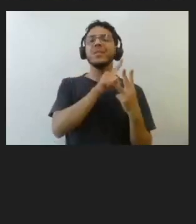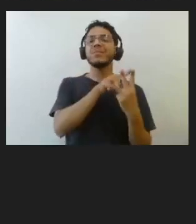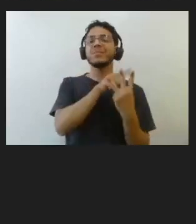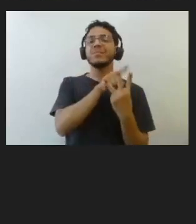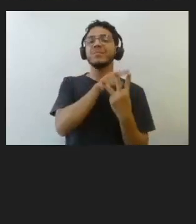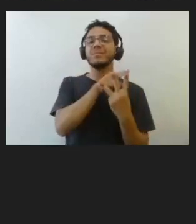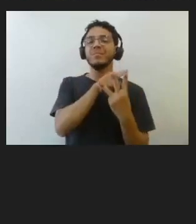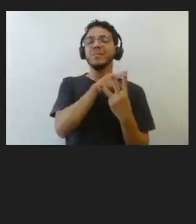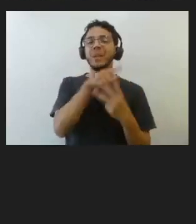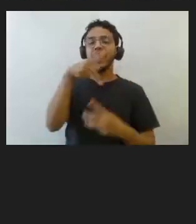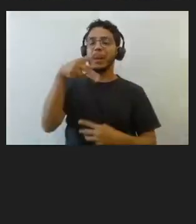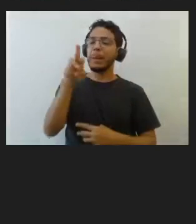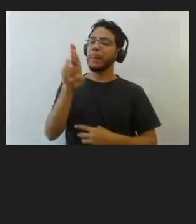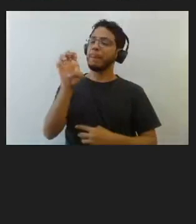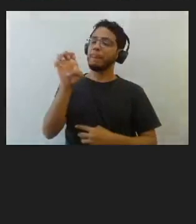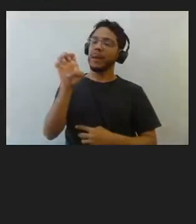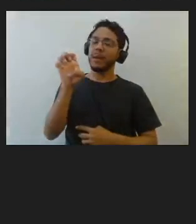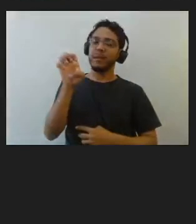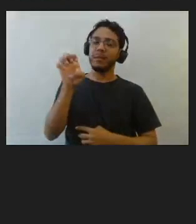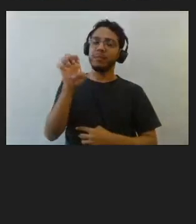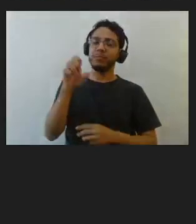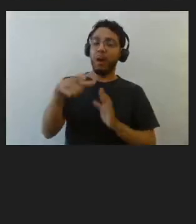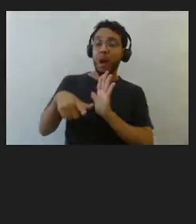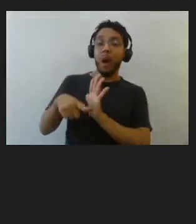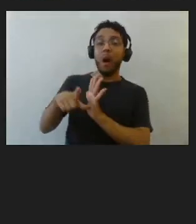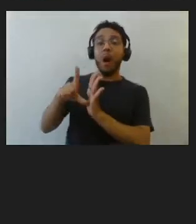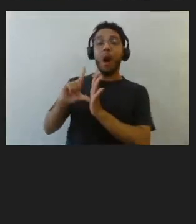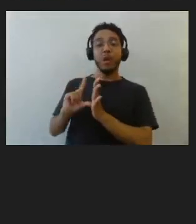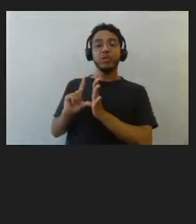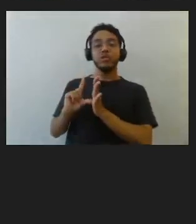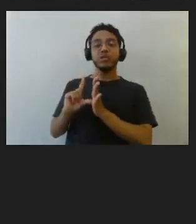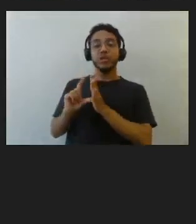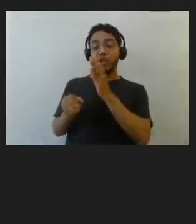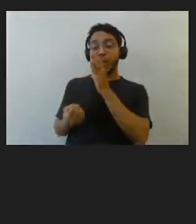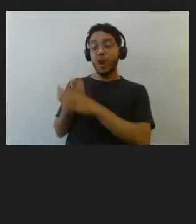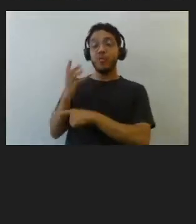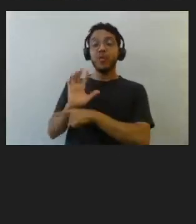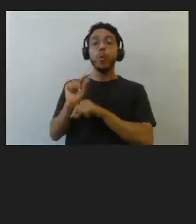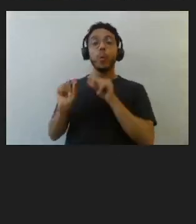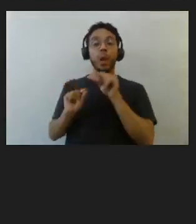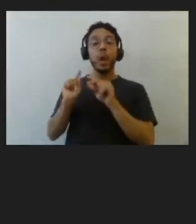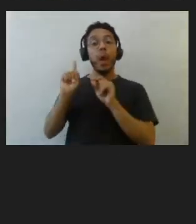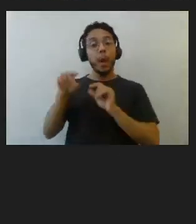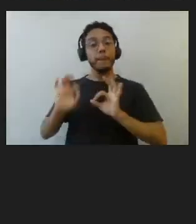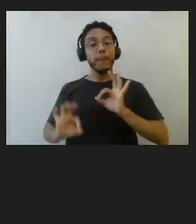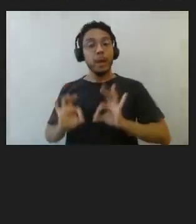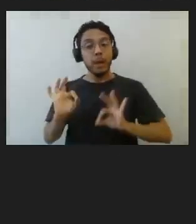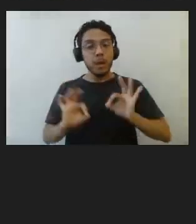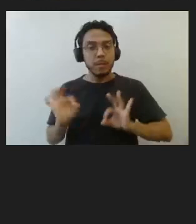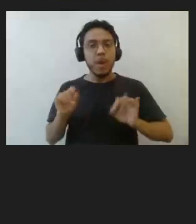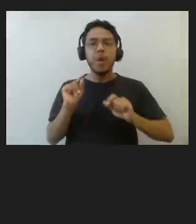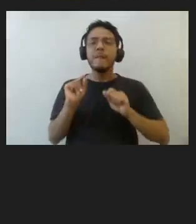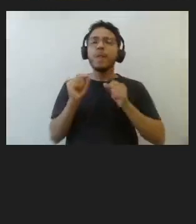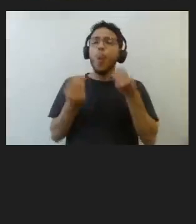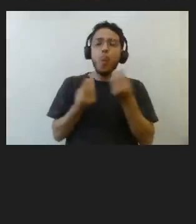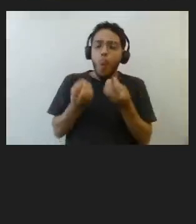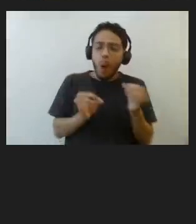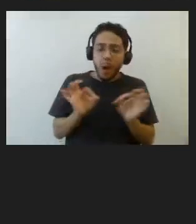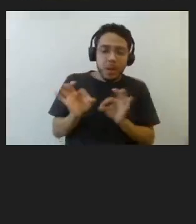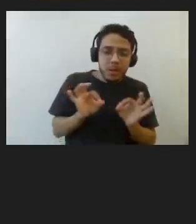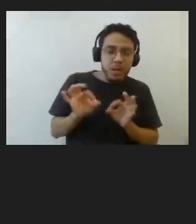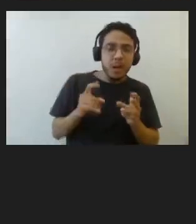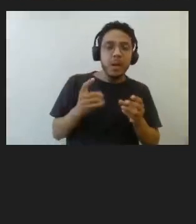ela é o planejamento. O que nós vamos fazer com isso, certo? Então, é